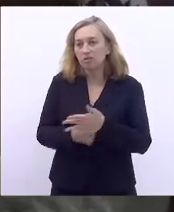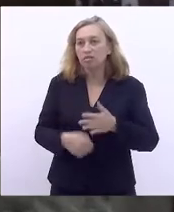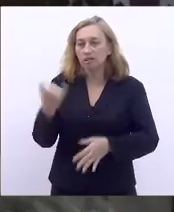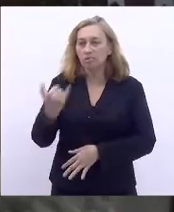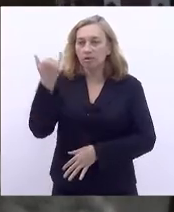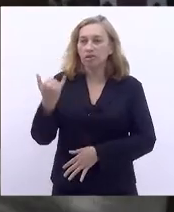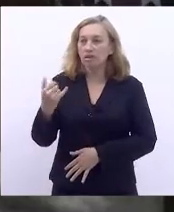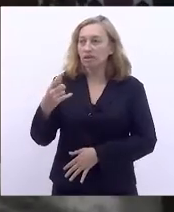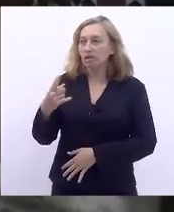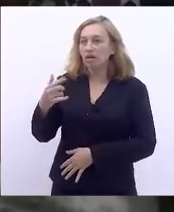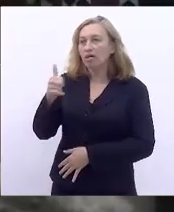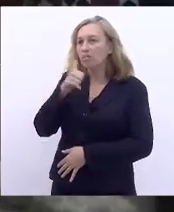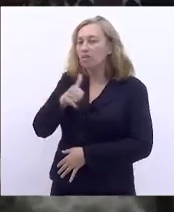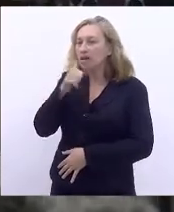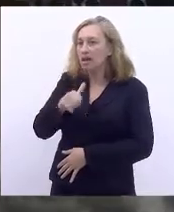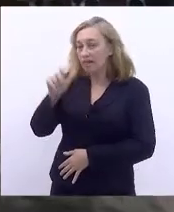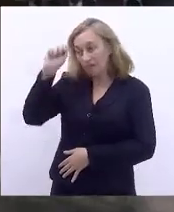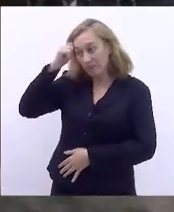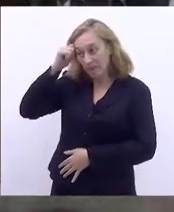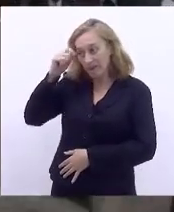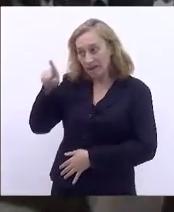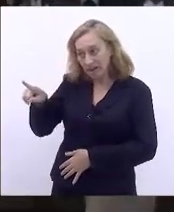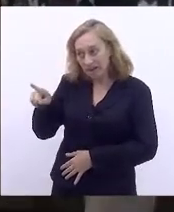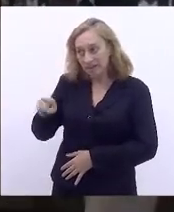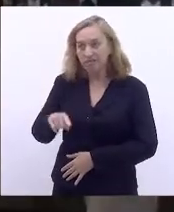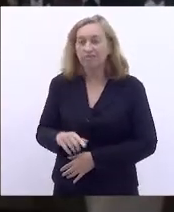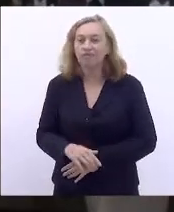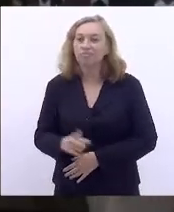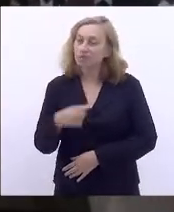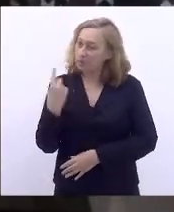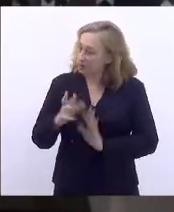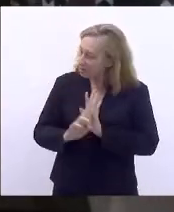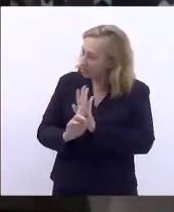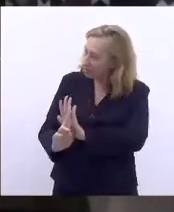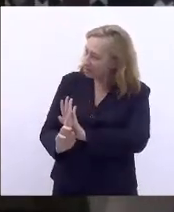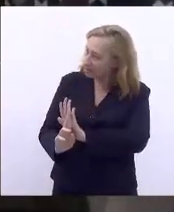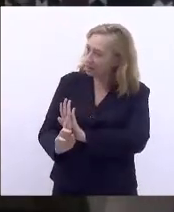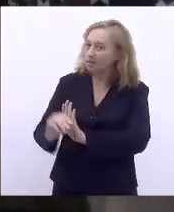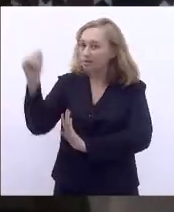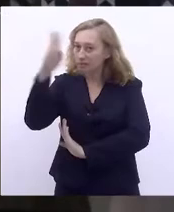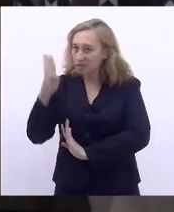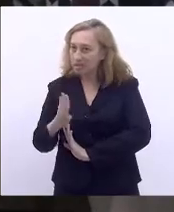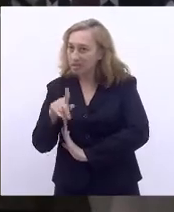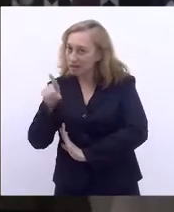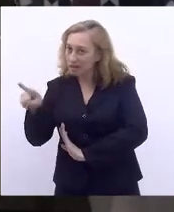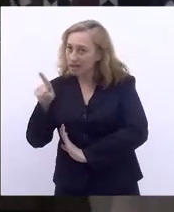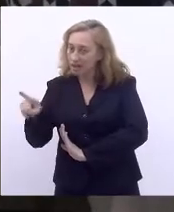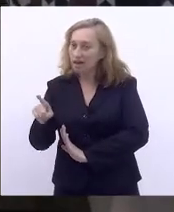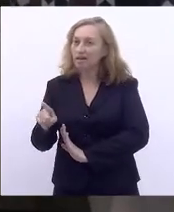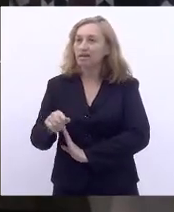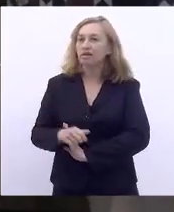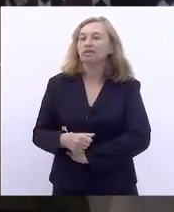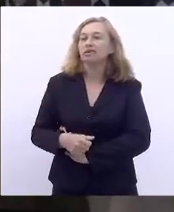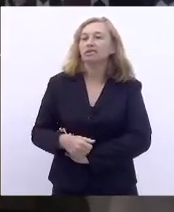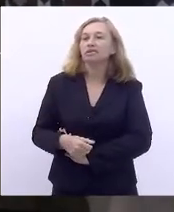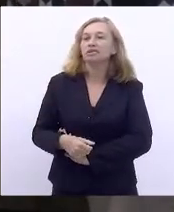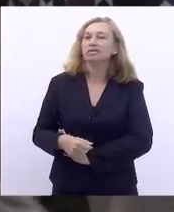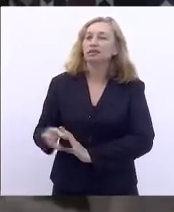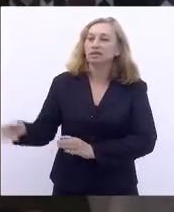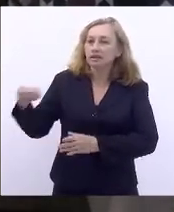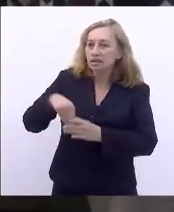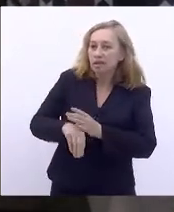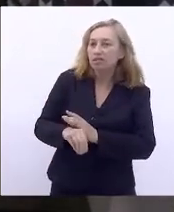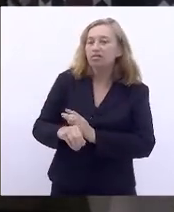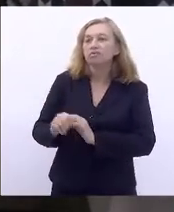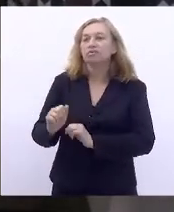mulher negra de Caxias, ali no, nossa representante brasileira, radicada naquele país, na